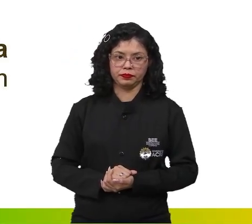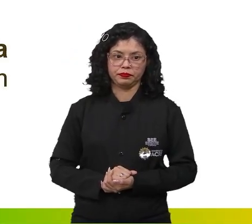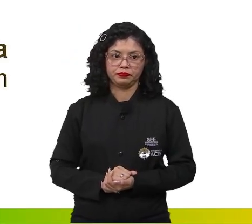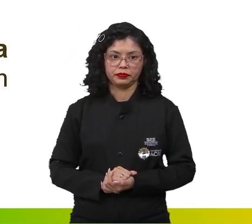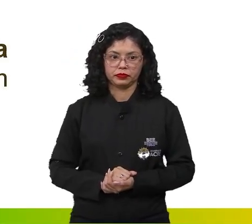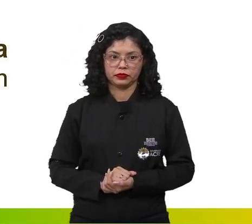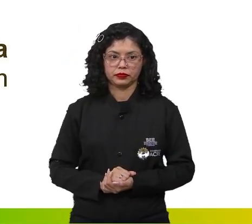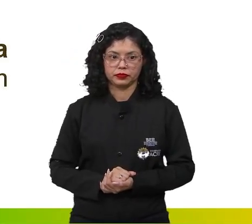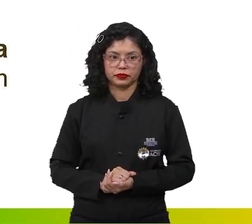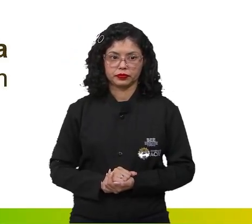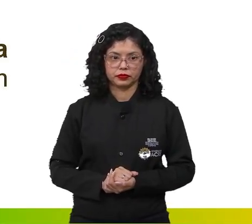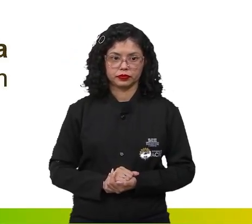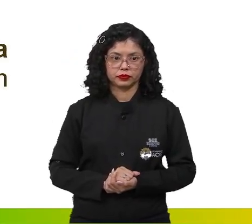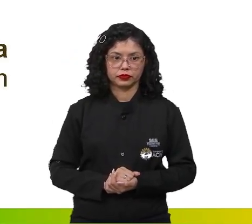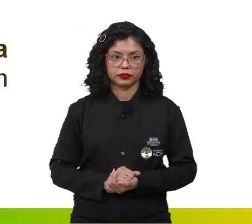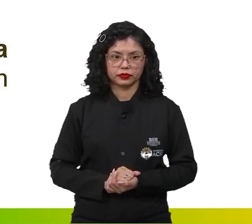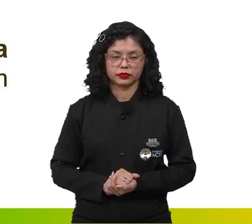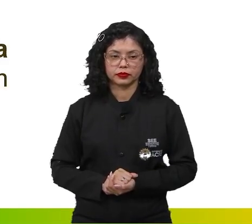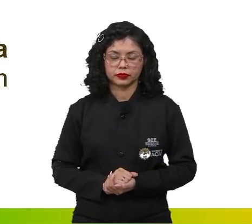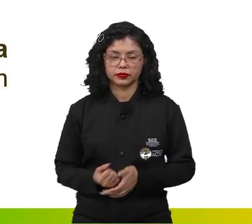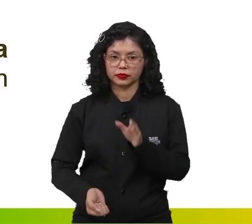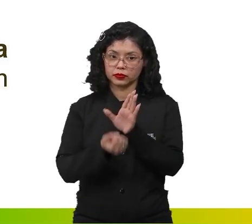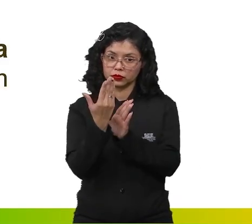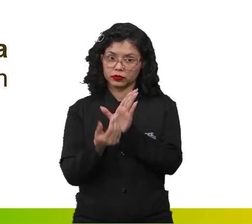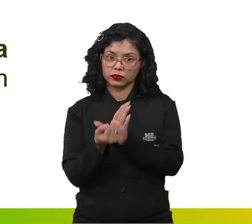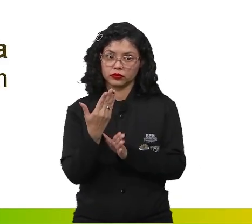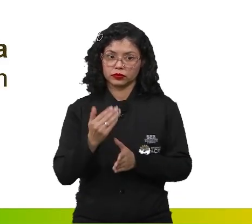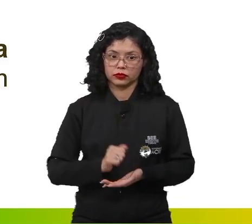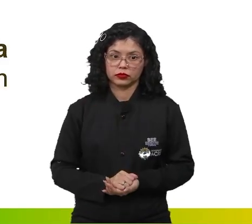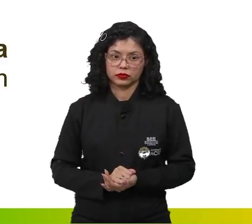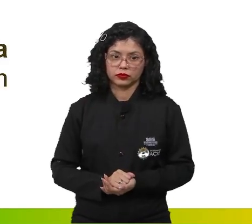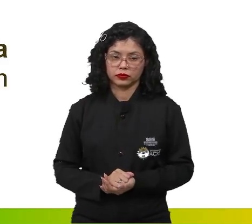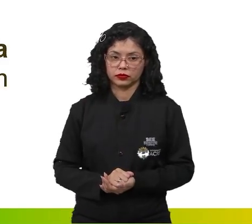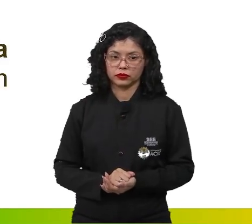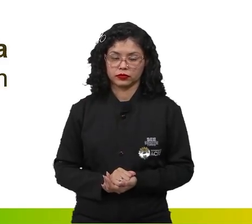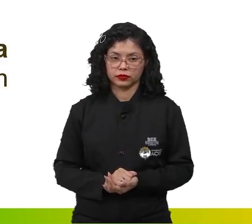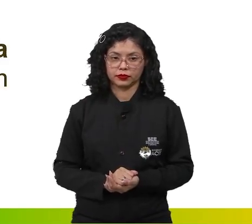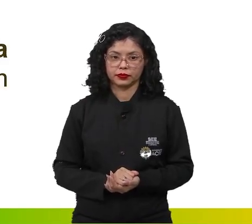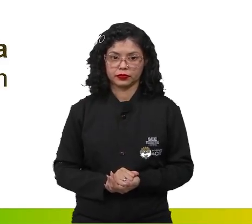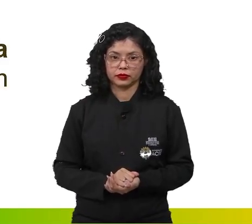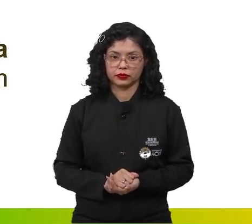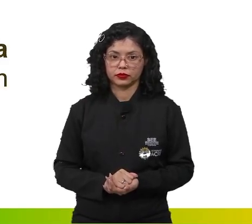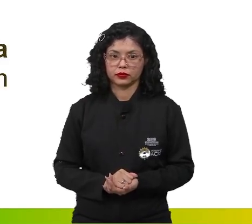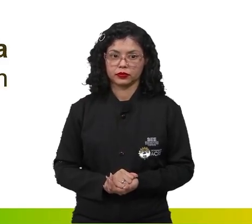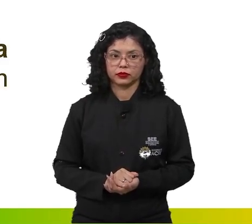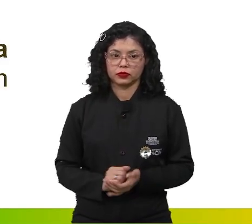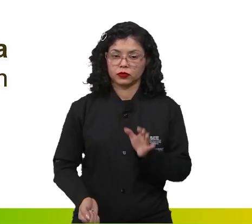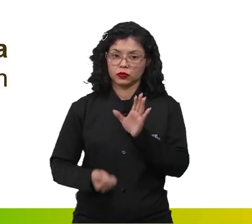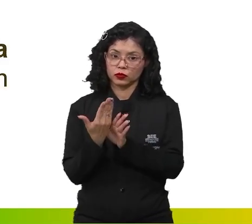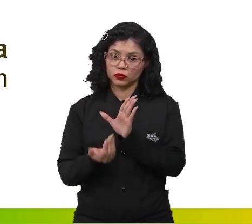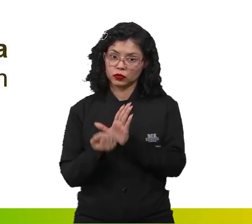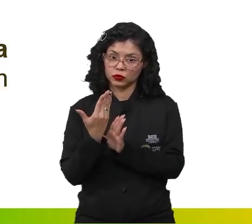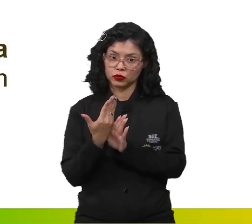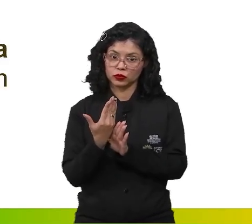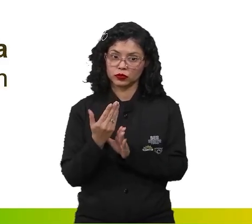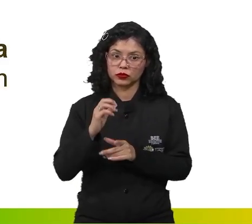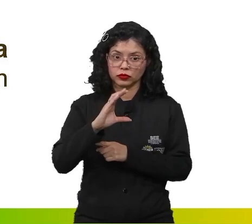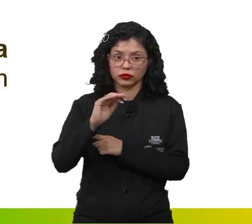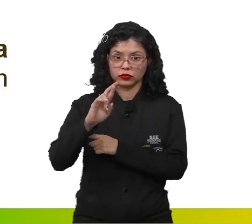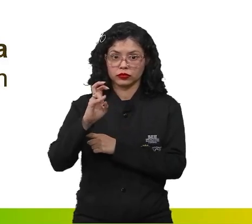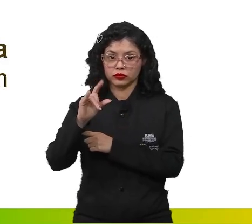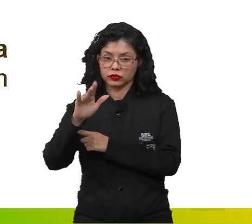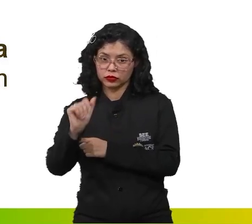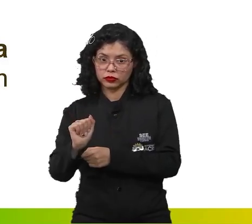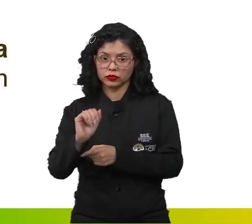afro-brasileiras. Acompanha aqui comigo, olha. Religiões afro-brasileiras, com o surgimento de religiões como o candomblé,